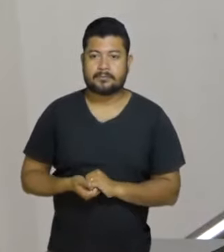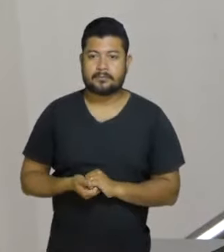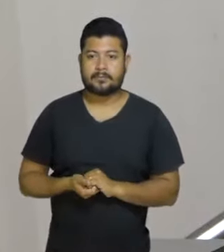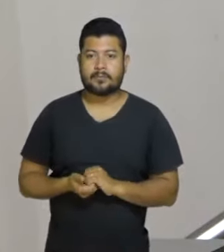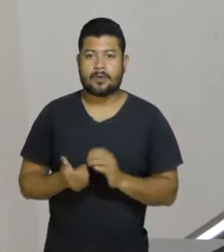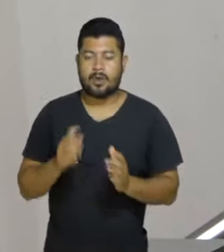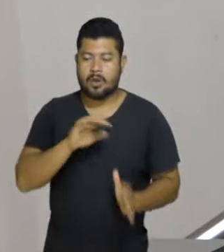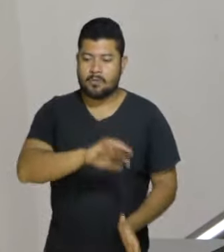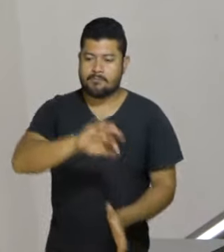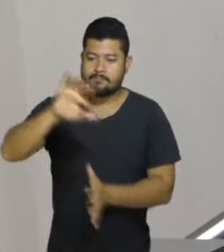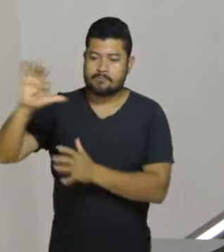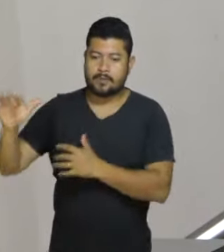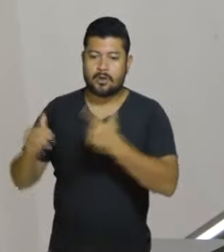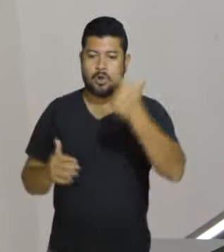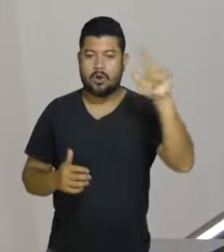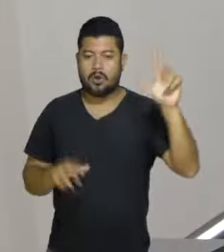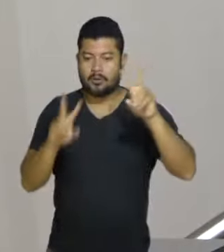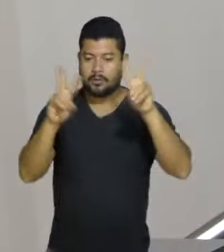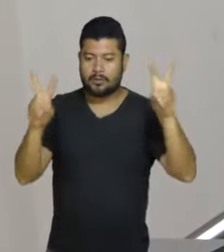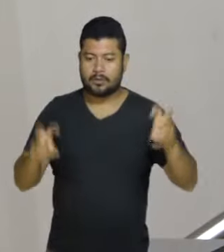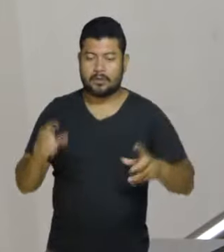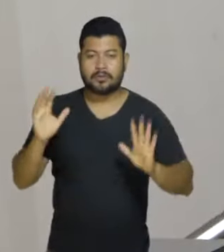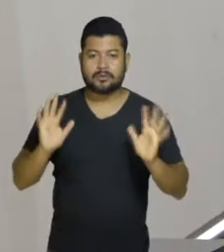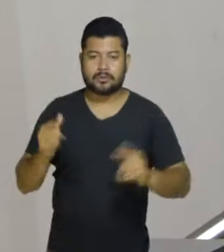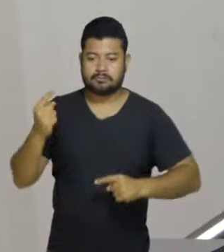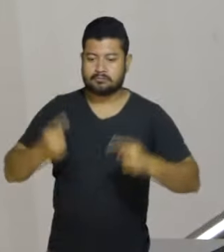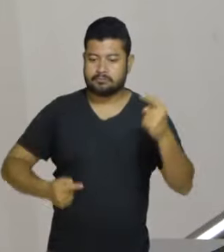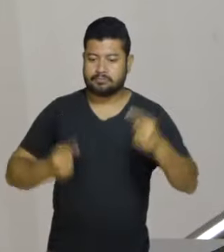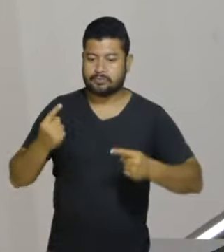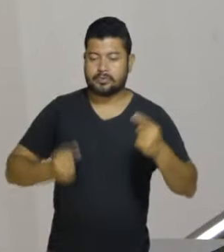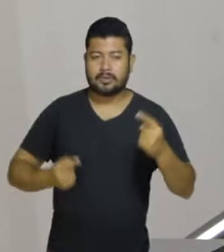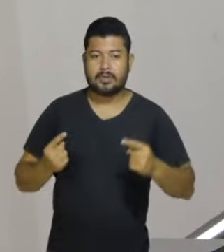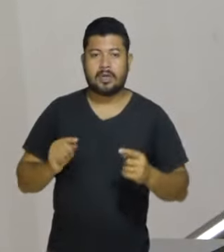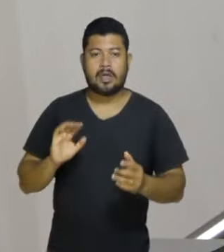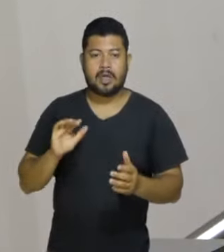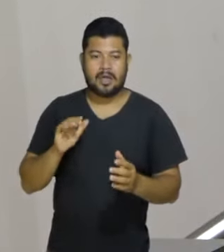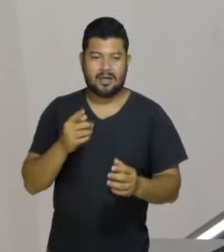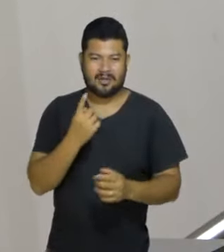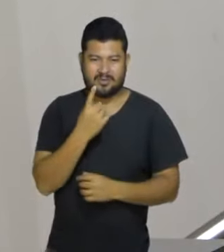presidente, que foi falado e foi debatido na última sessão,